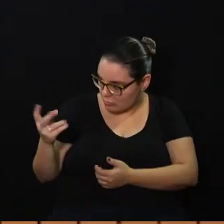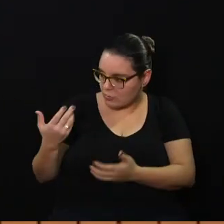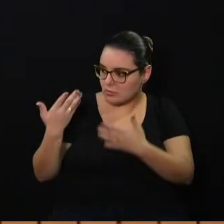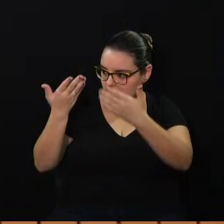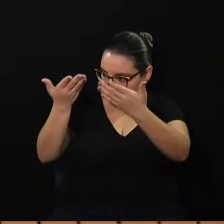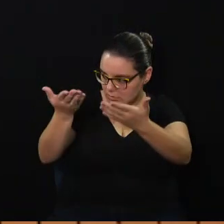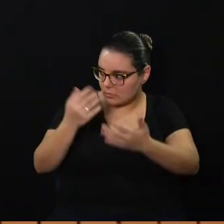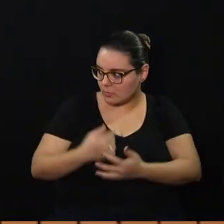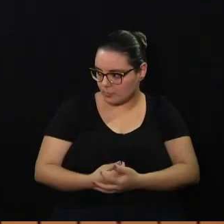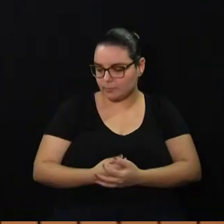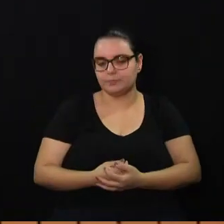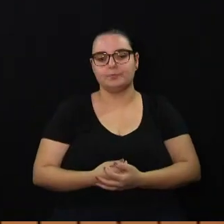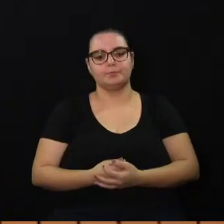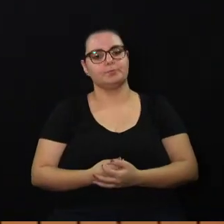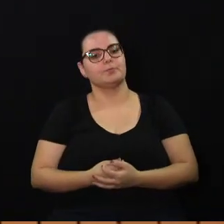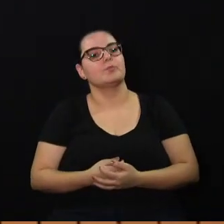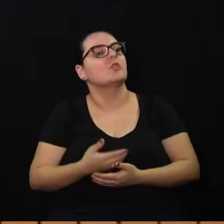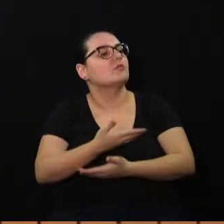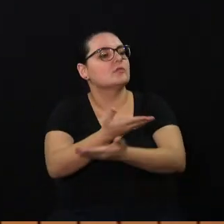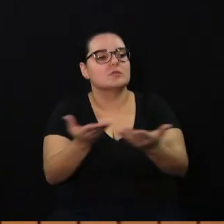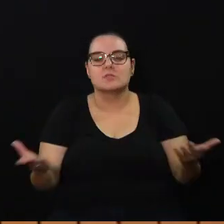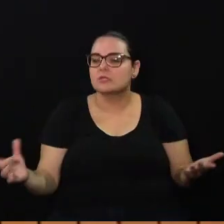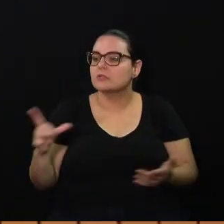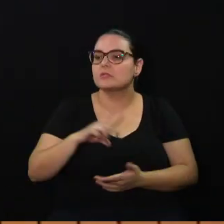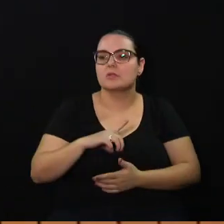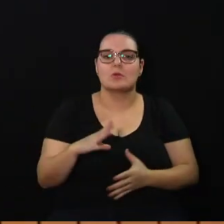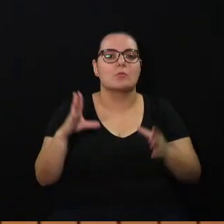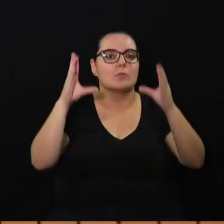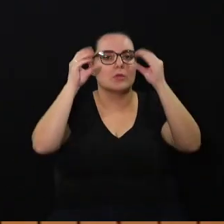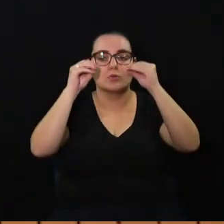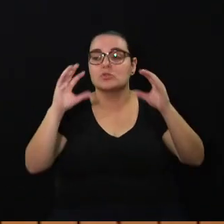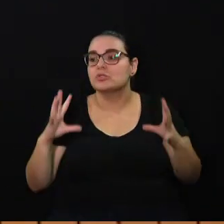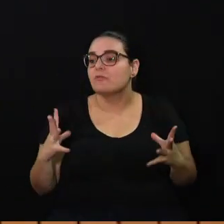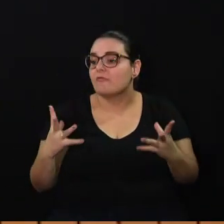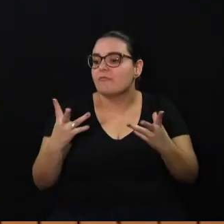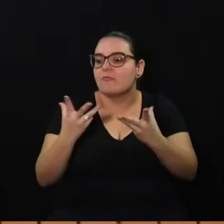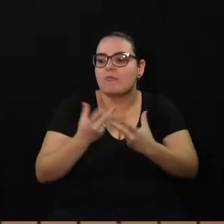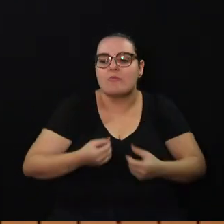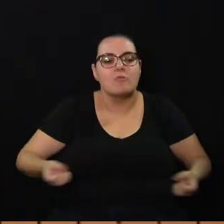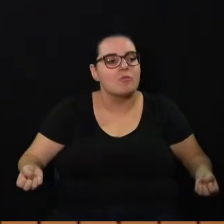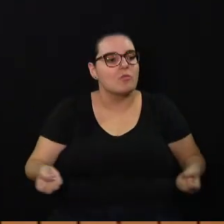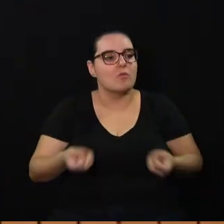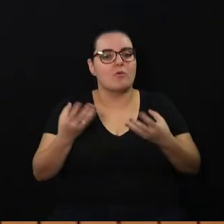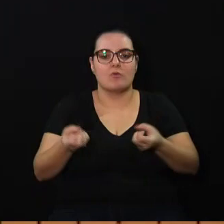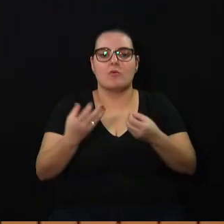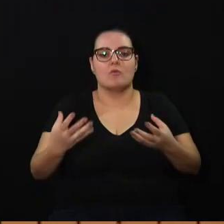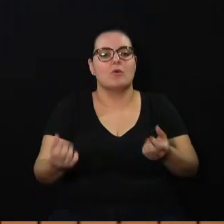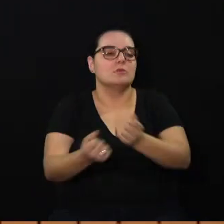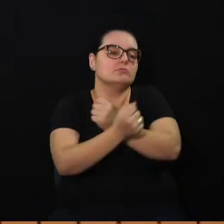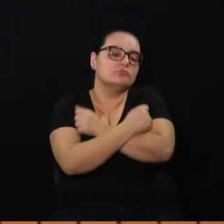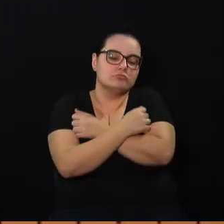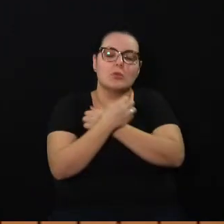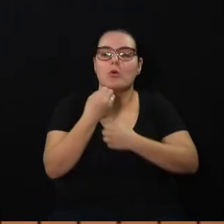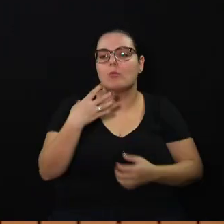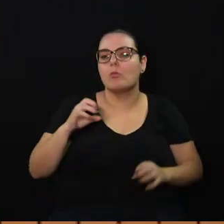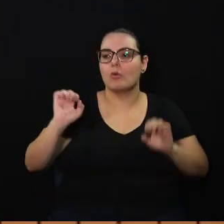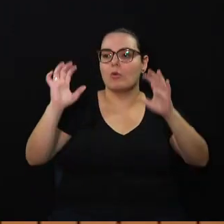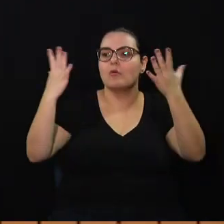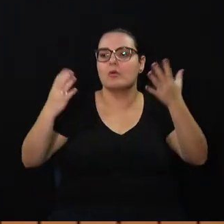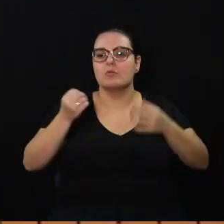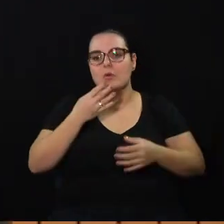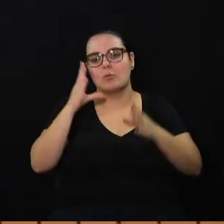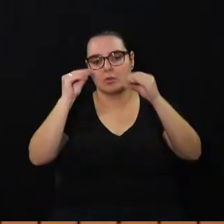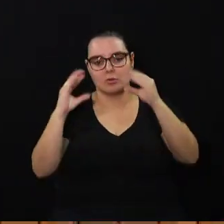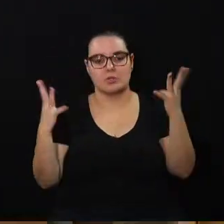têm aqui uma uma noite de muitas informações com certeza vão ter um forte abraço a todos um bom evento uma boa noite a